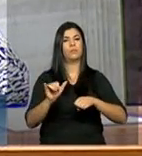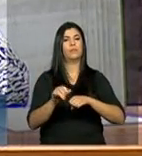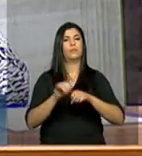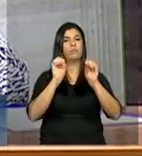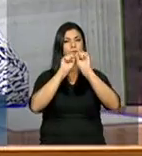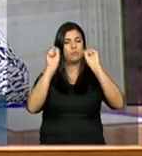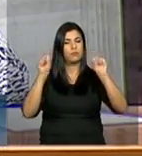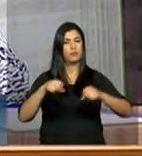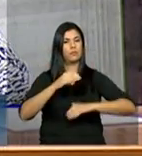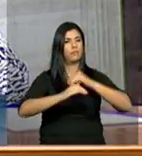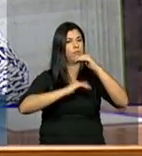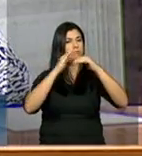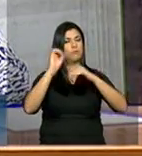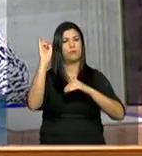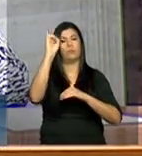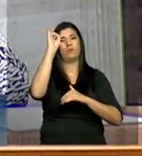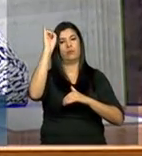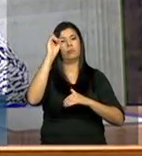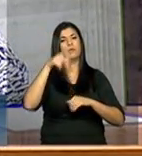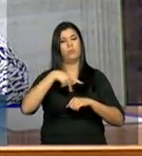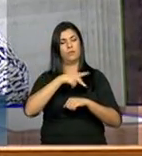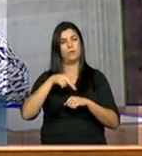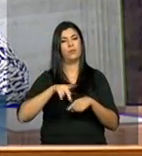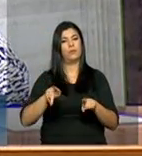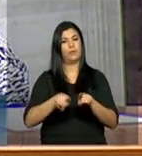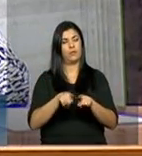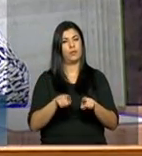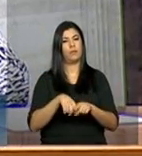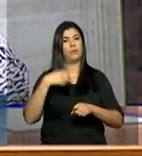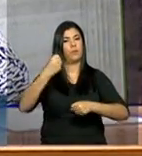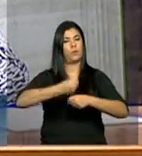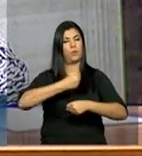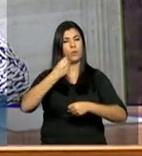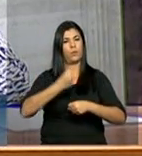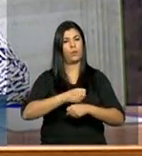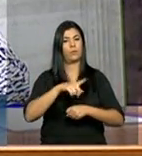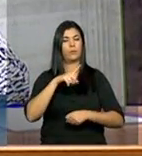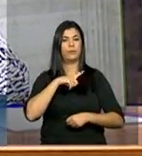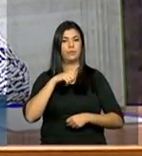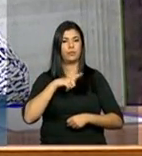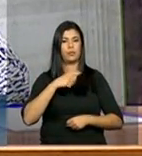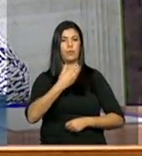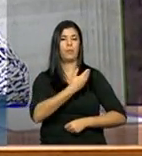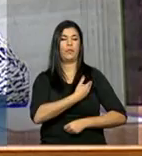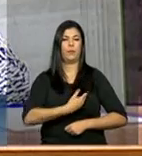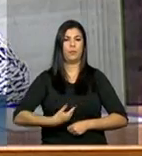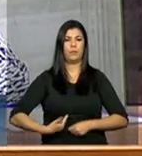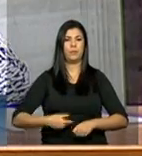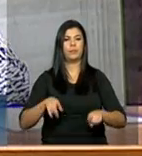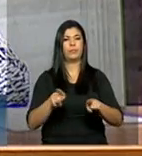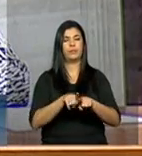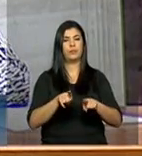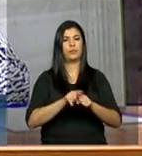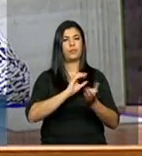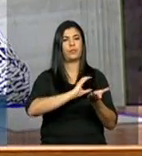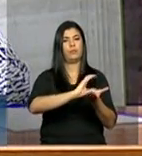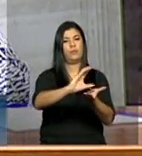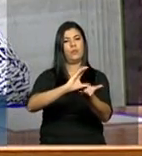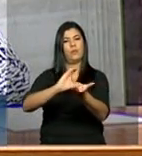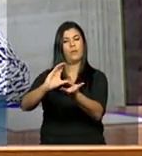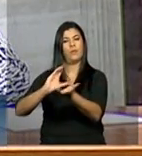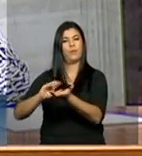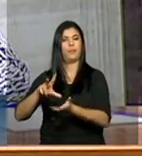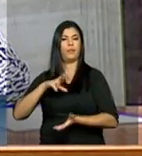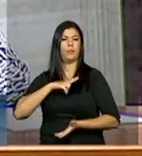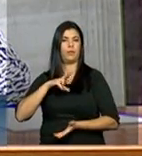para o crescimento do país. Por essa razão, tanto as obras públicas quanto as concessões para o setor